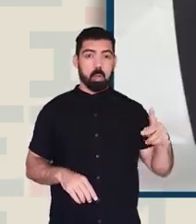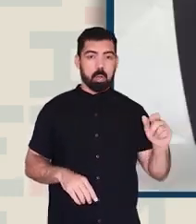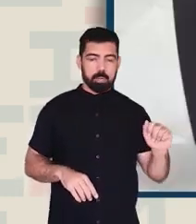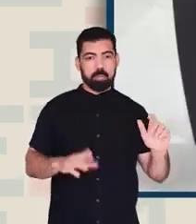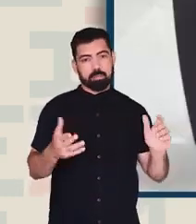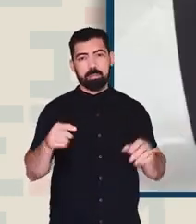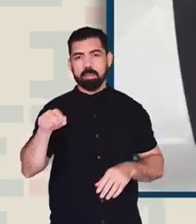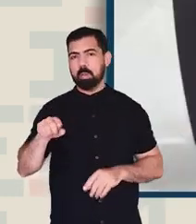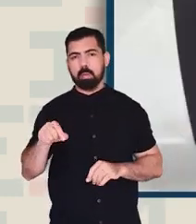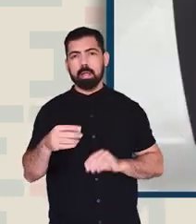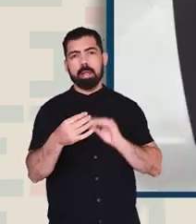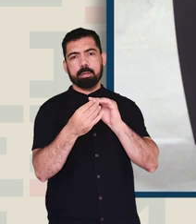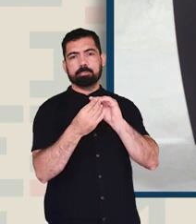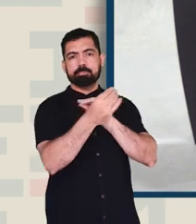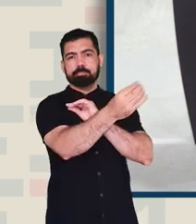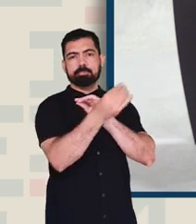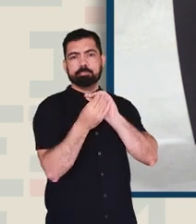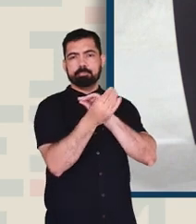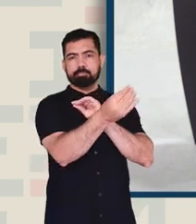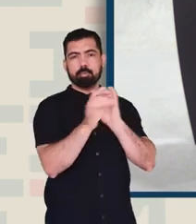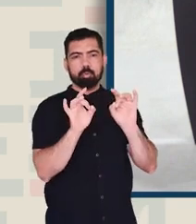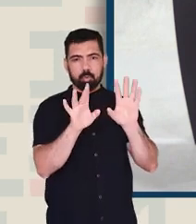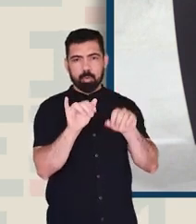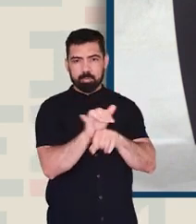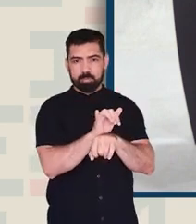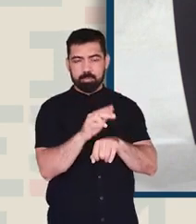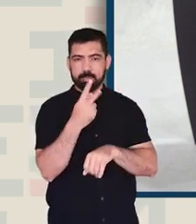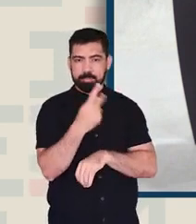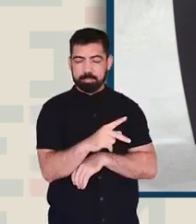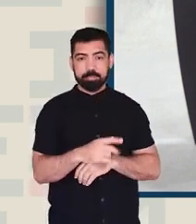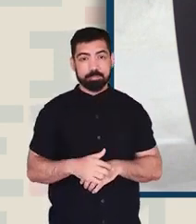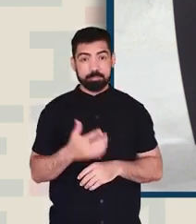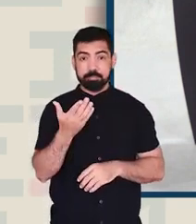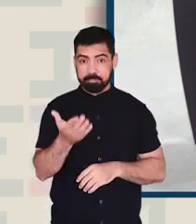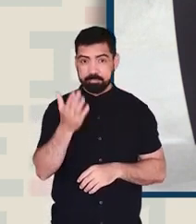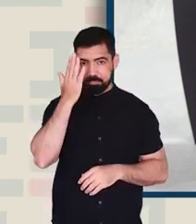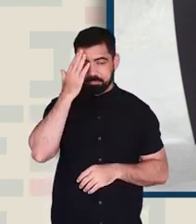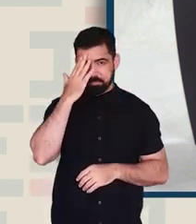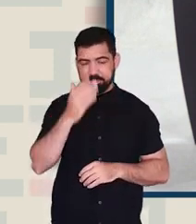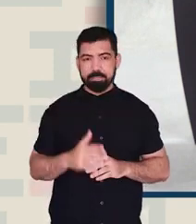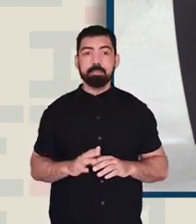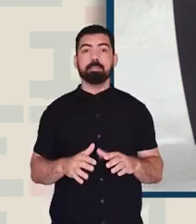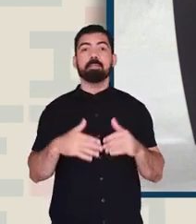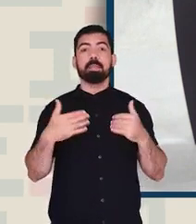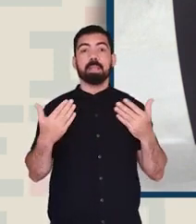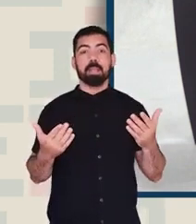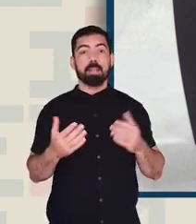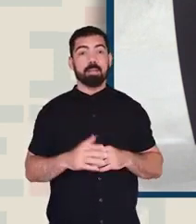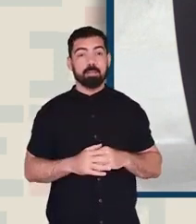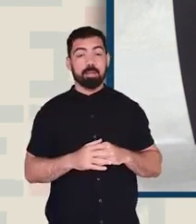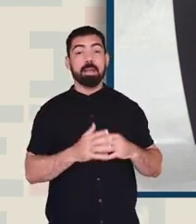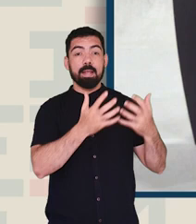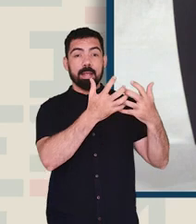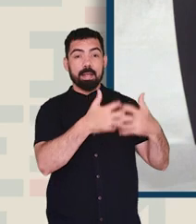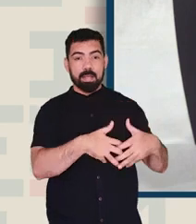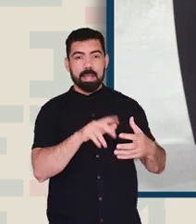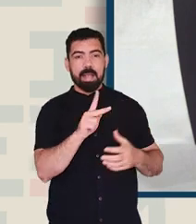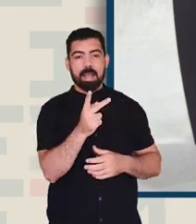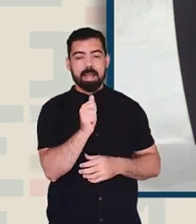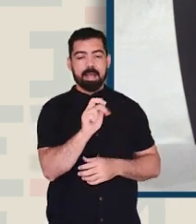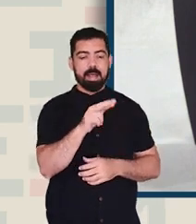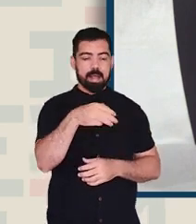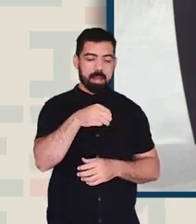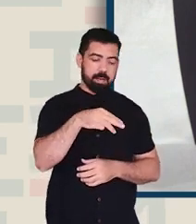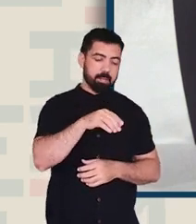alongar ou diminuir o tamanho do instrumento, tá certo? É isso aí. Então, as disposições da série, a gente já